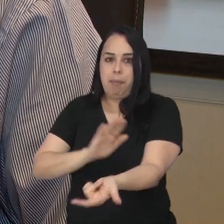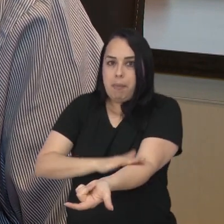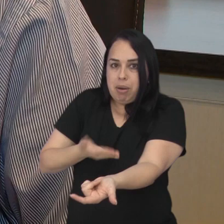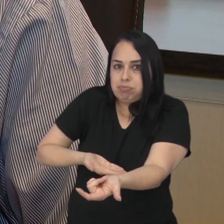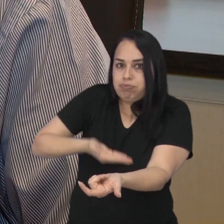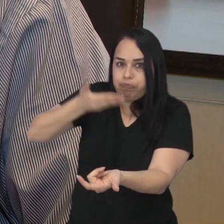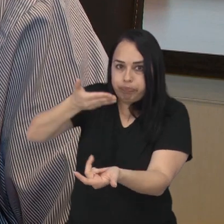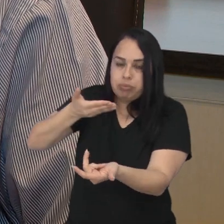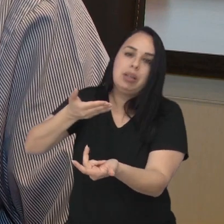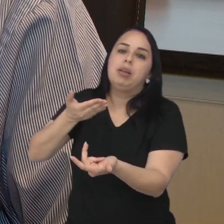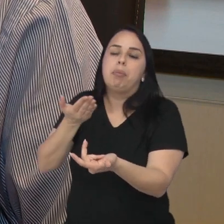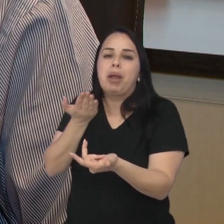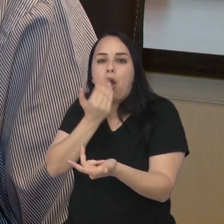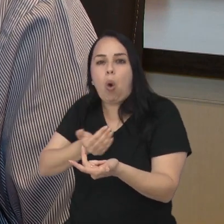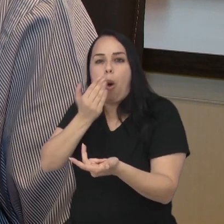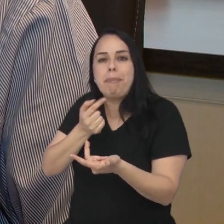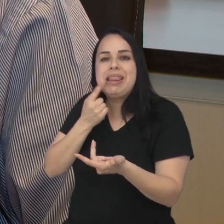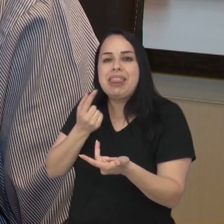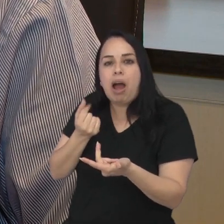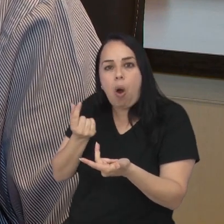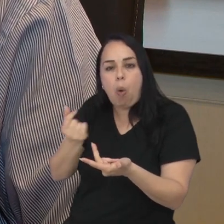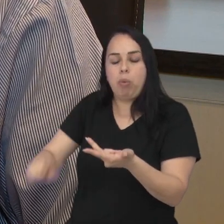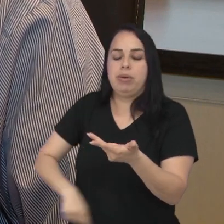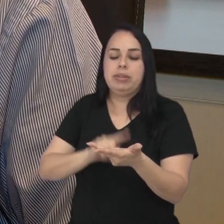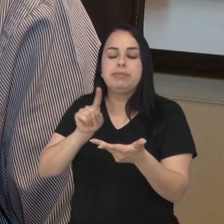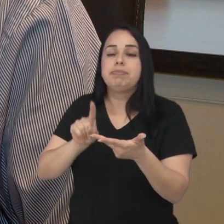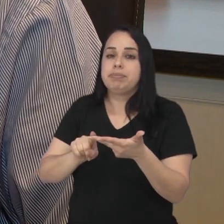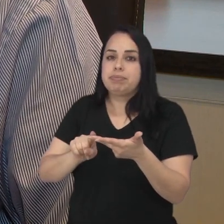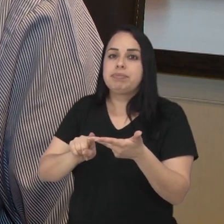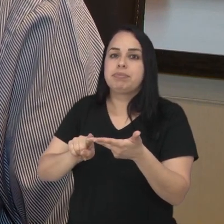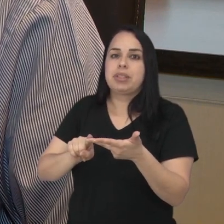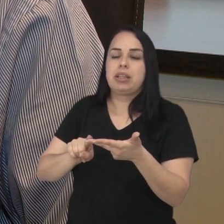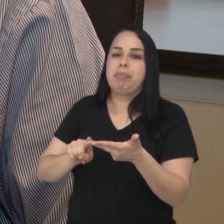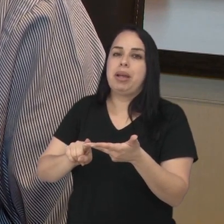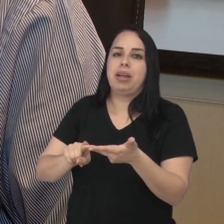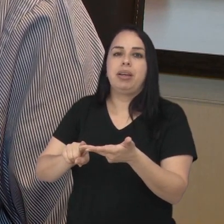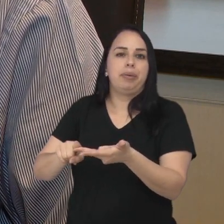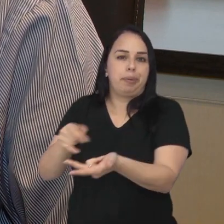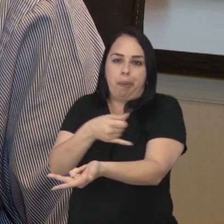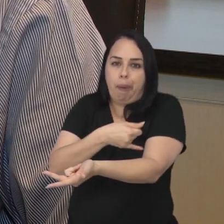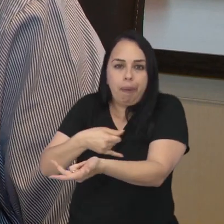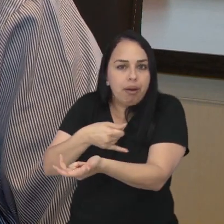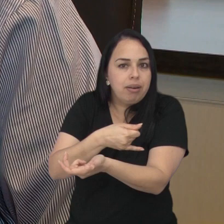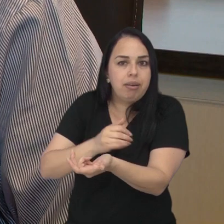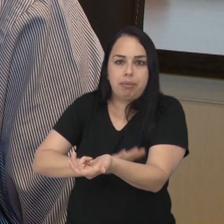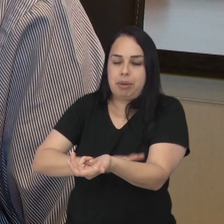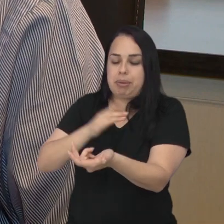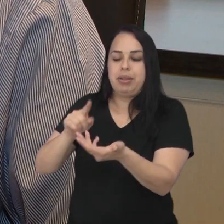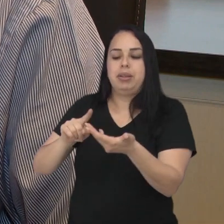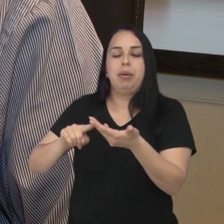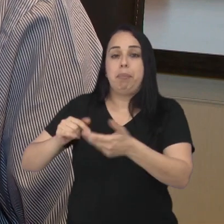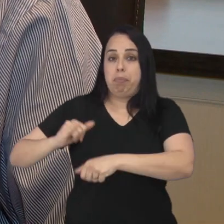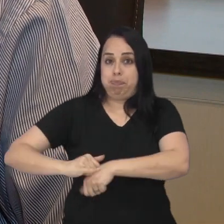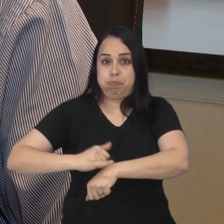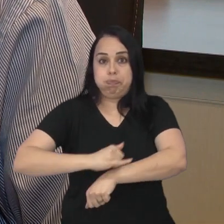doença hipertensiva relacionada com o alto teor de sódio dos alimentos e a própria questão do colesterol alto, a tendência a ganho de peso